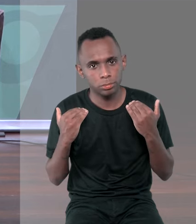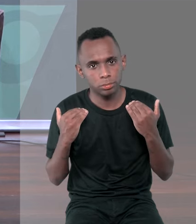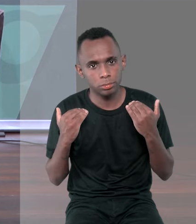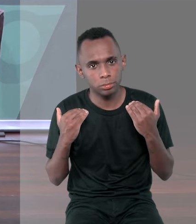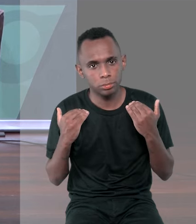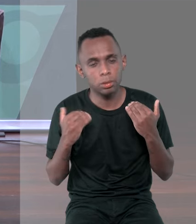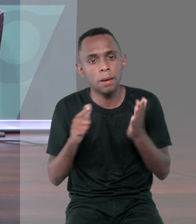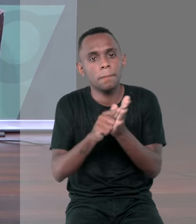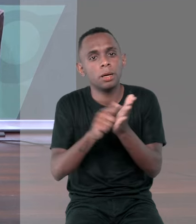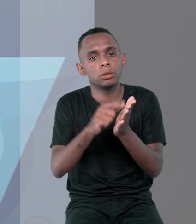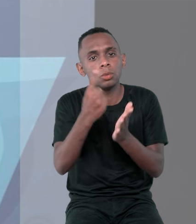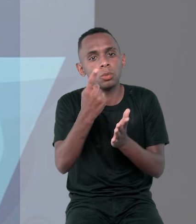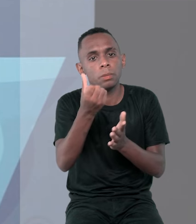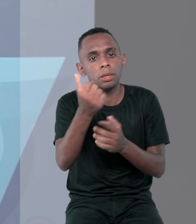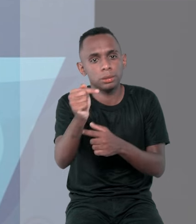167.